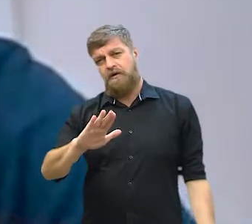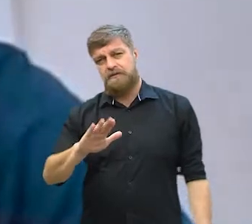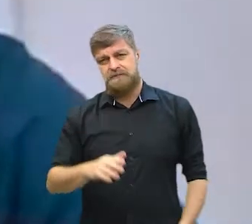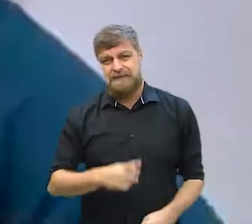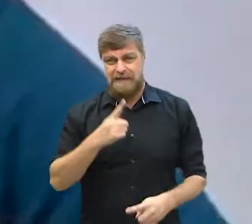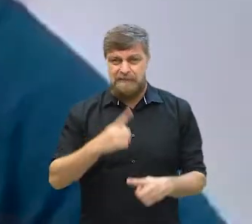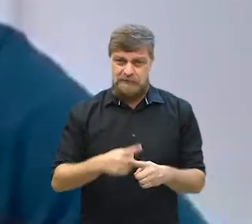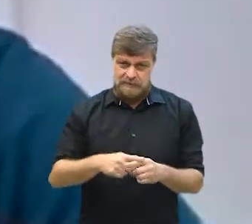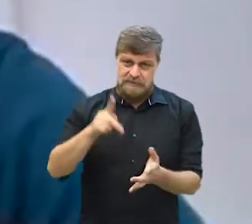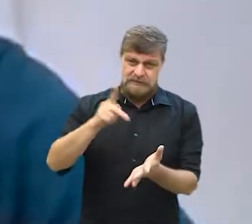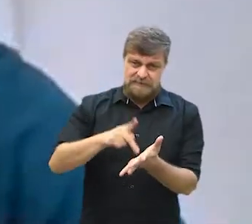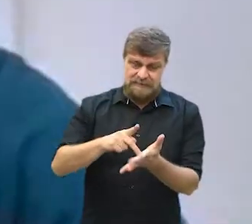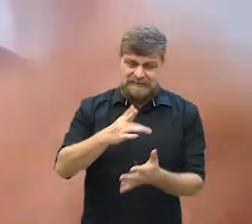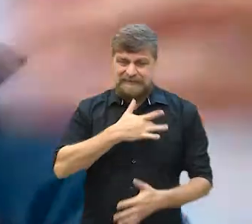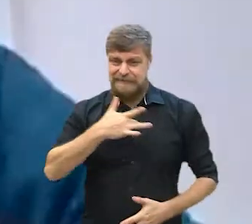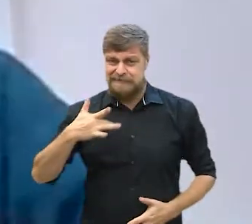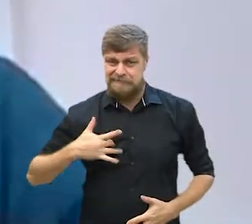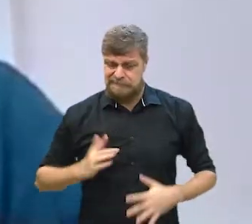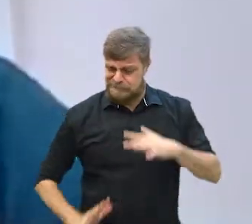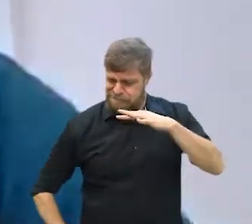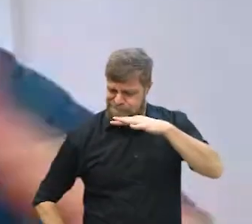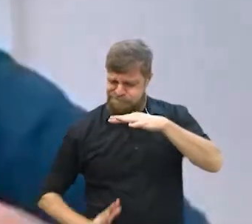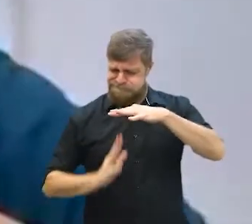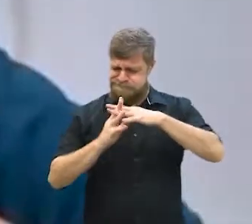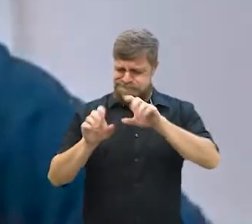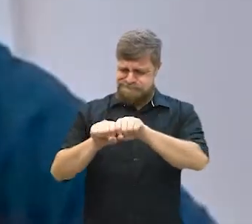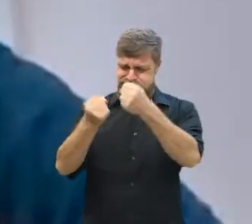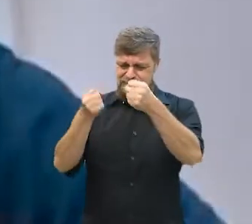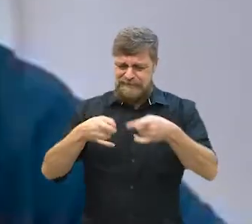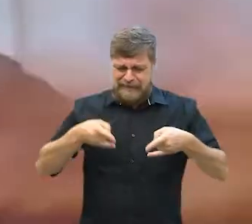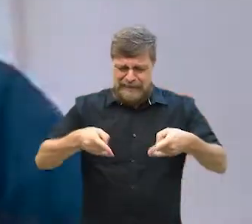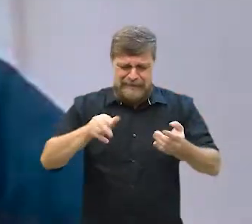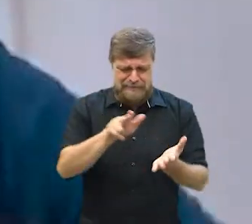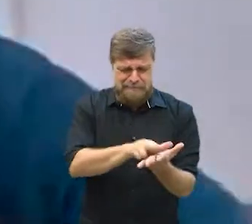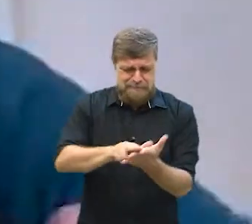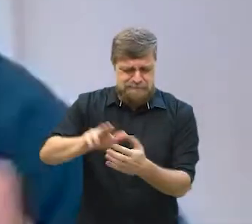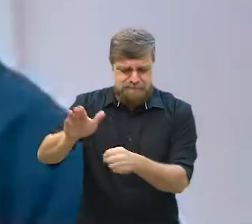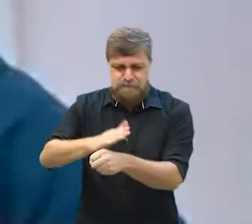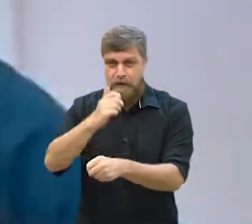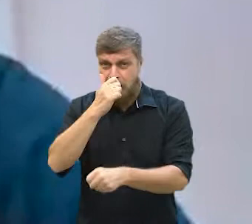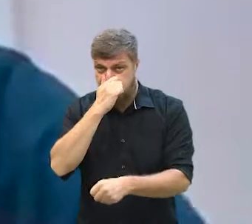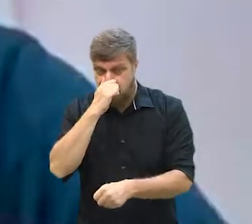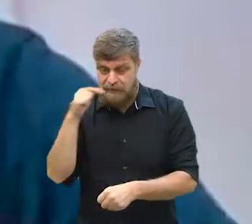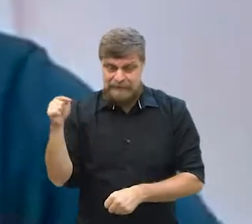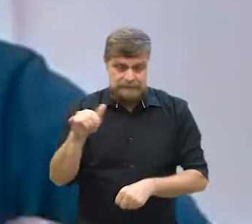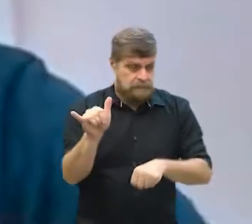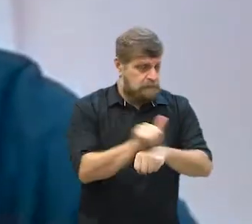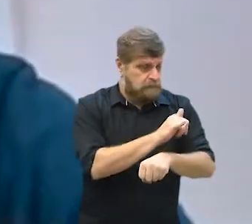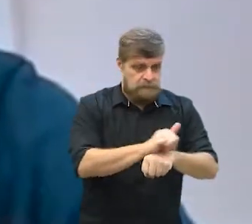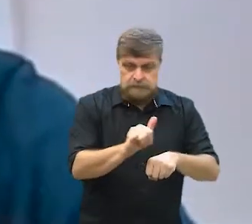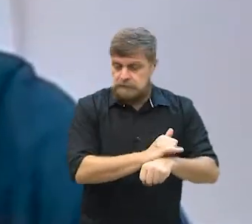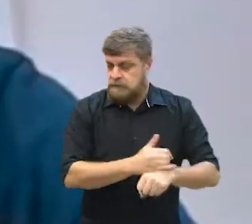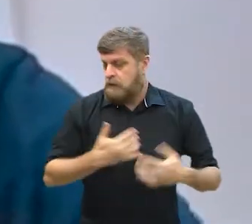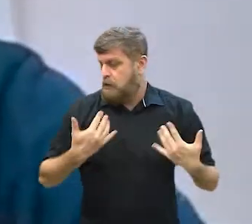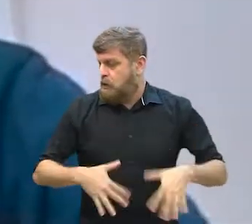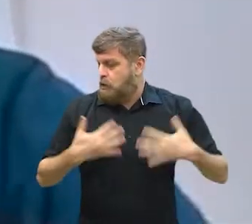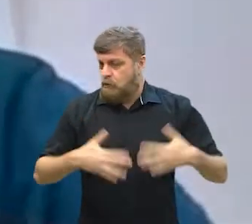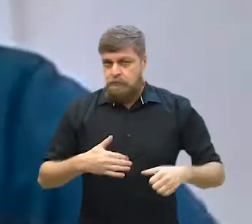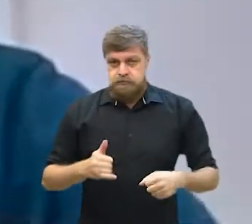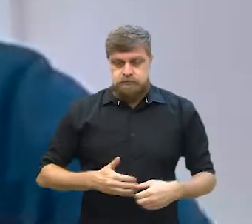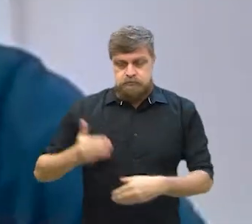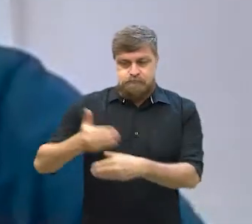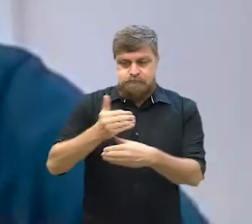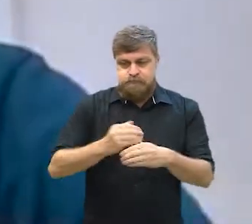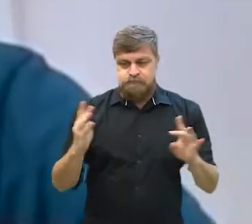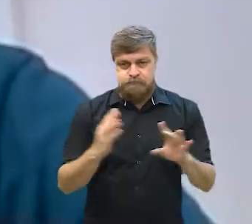isso, porque realmente assim a saúde está no estado crítico, leitos superlotados, então exige alguma ação nesse